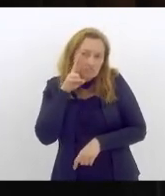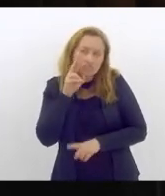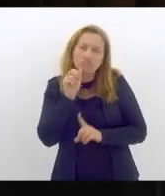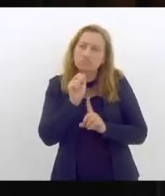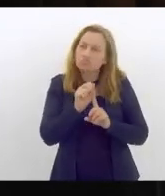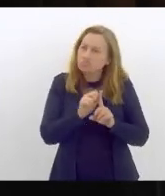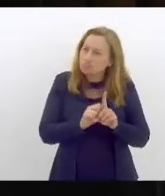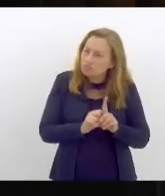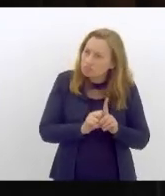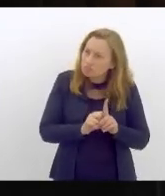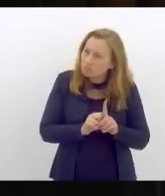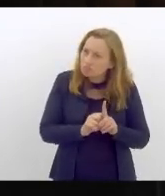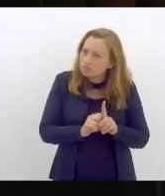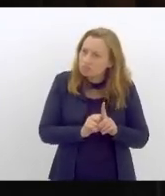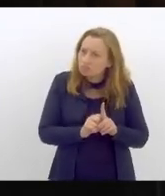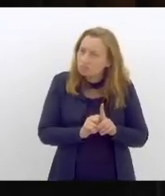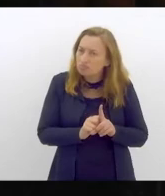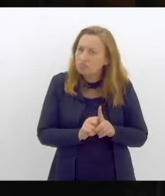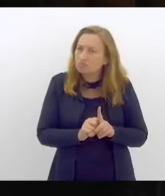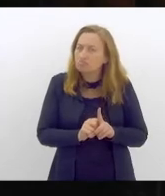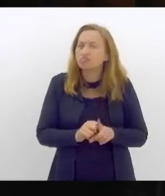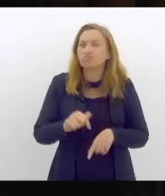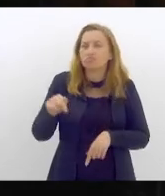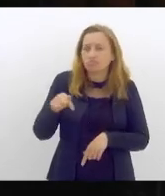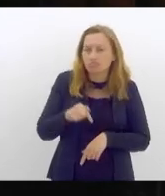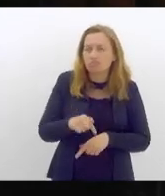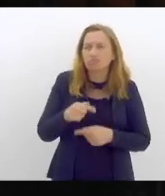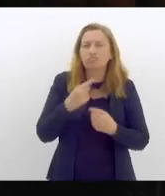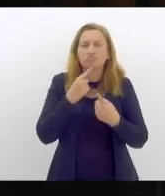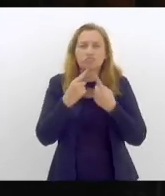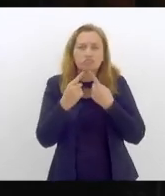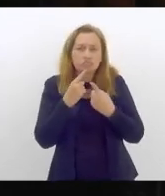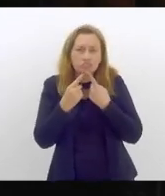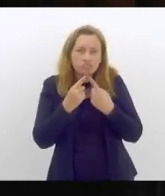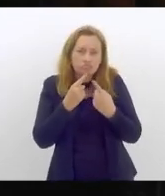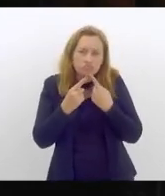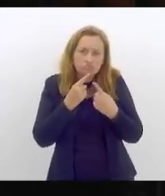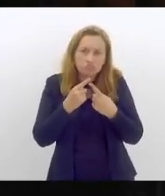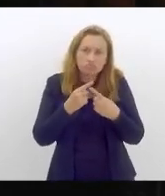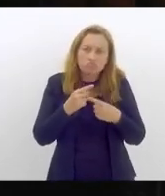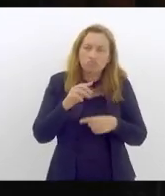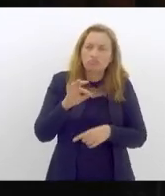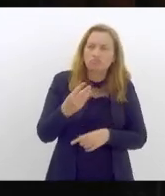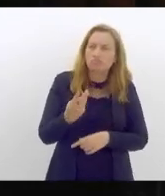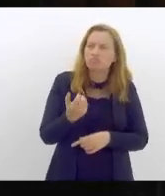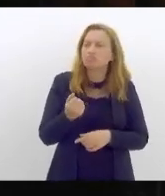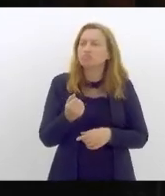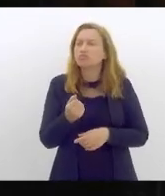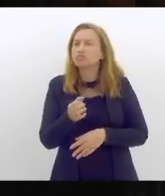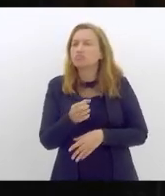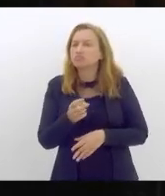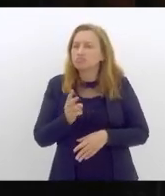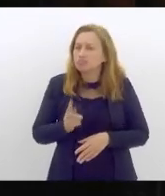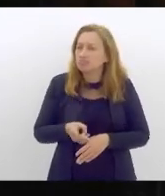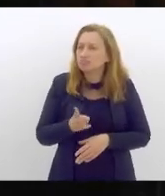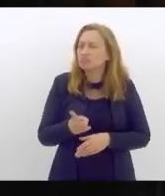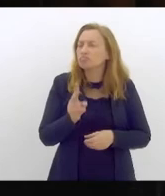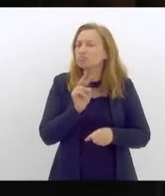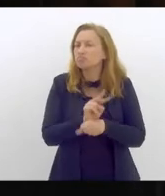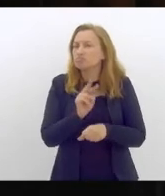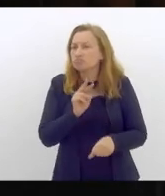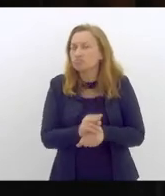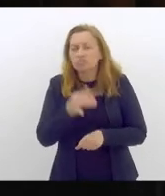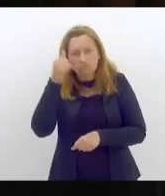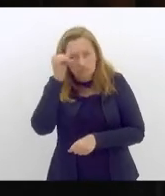mês Onde a gente deveria estar aqui debatemos debatendo campanhas permanentes de prevenção